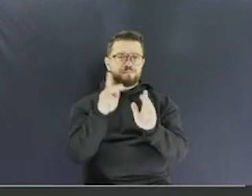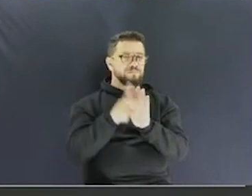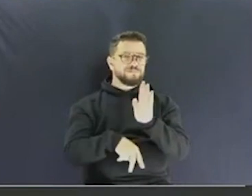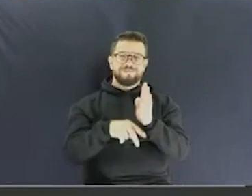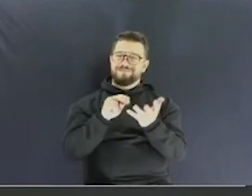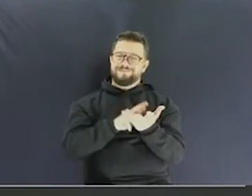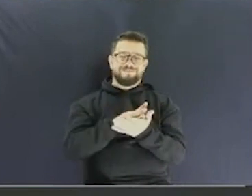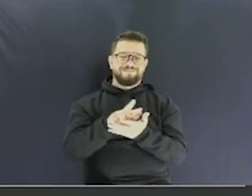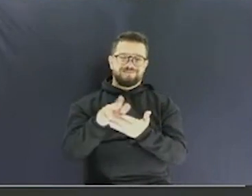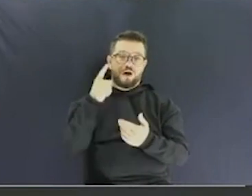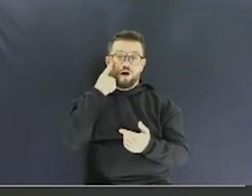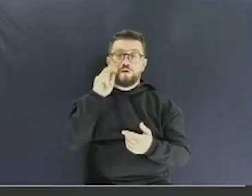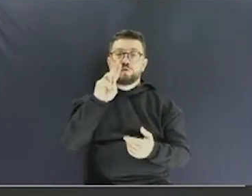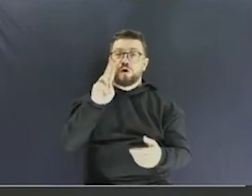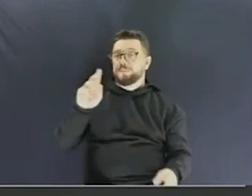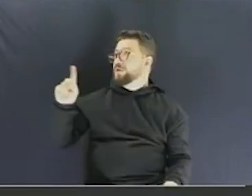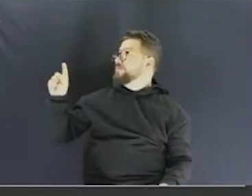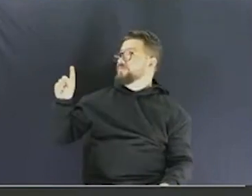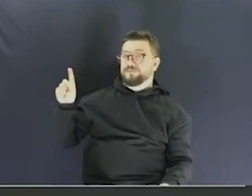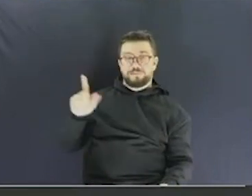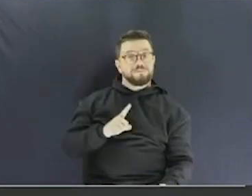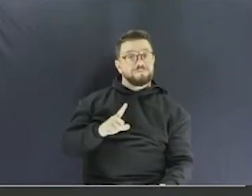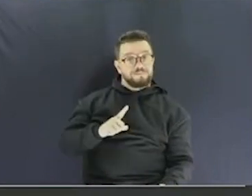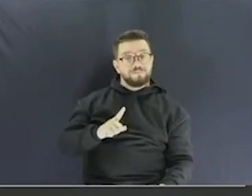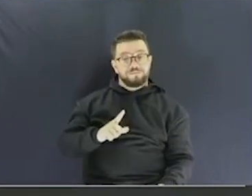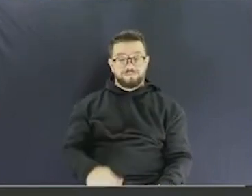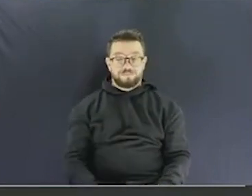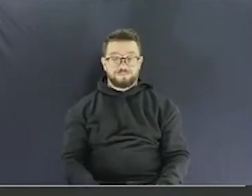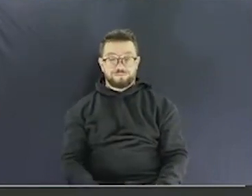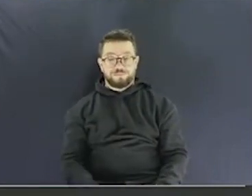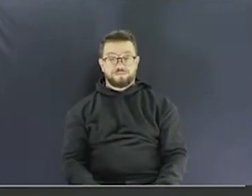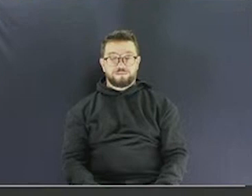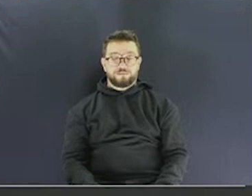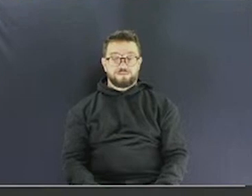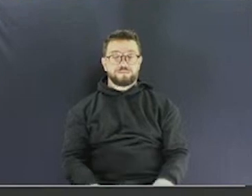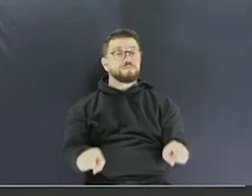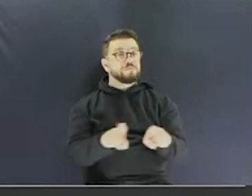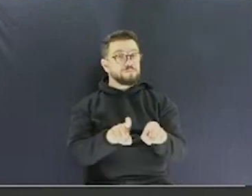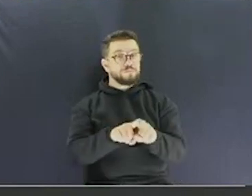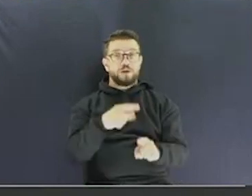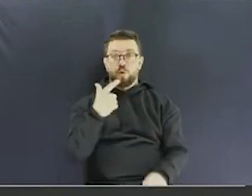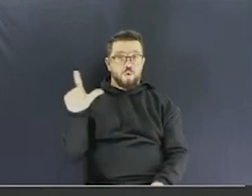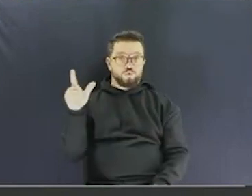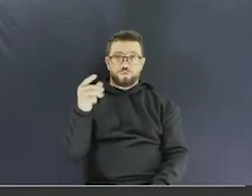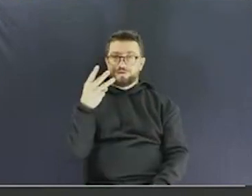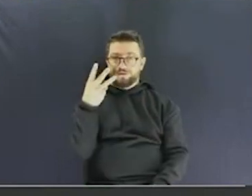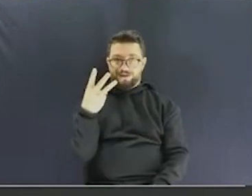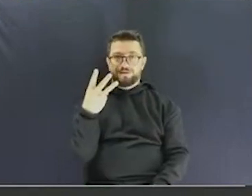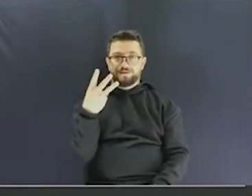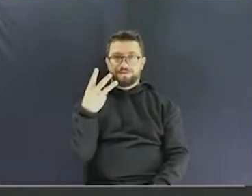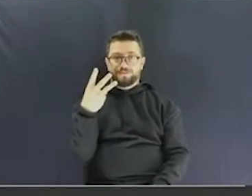quando a gente fala da resiliência, nós temos 3 produtos relacionados, que é a questão aí das plataformas mais tecnológicas